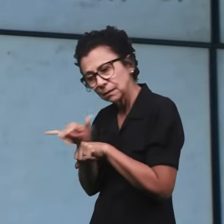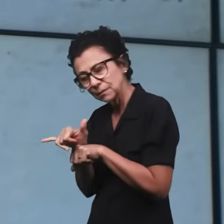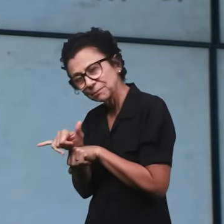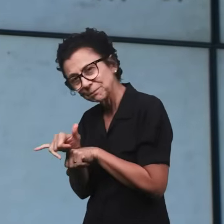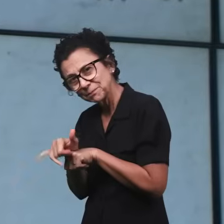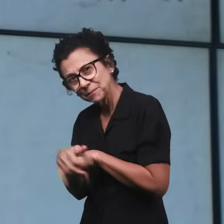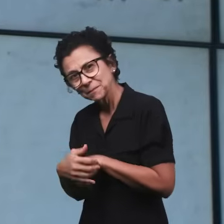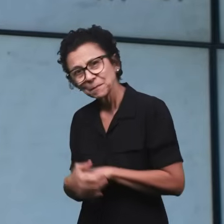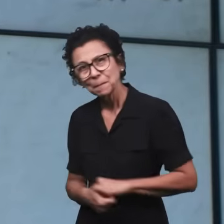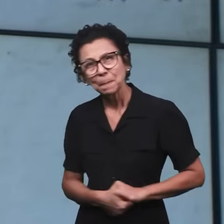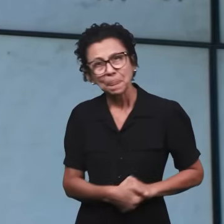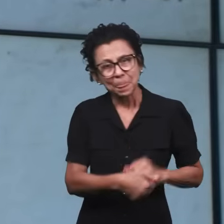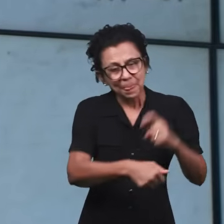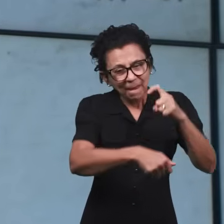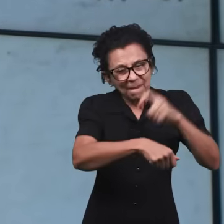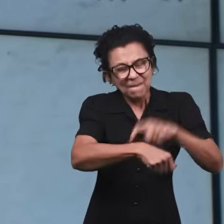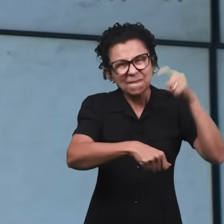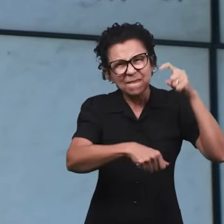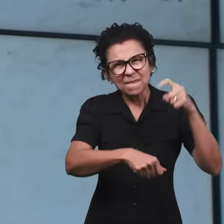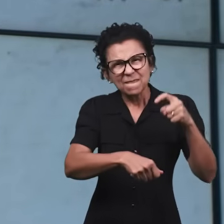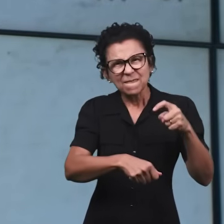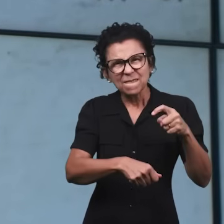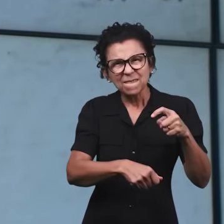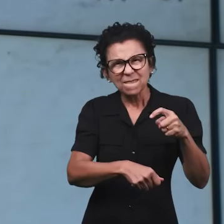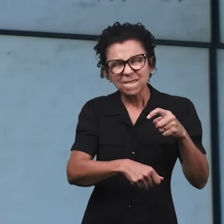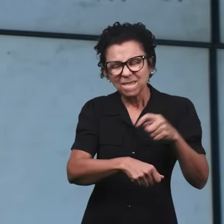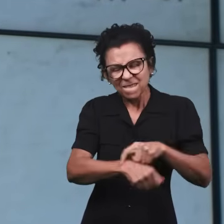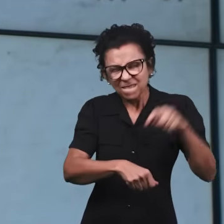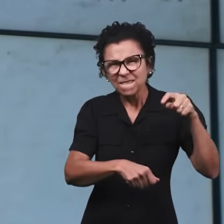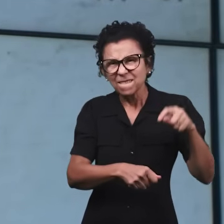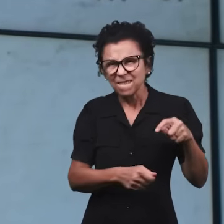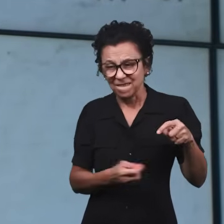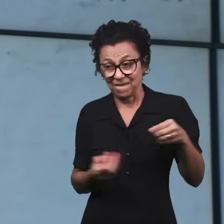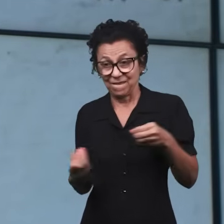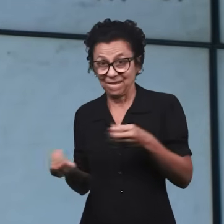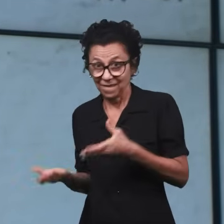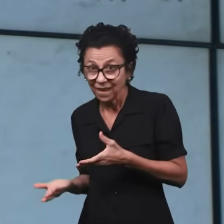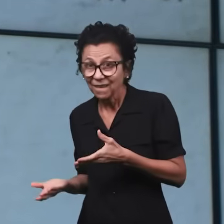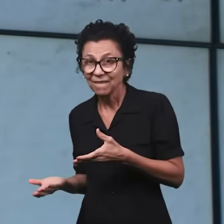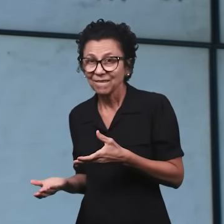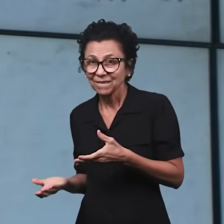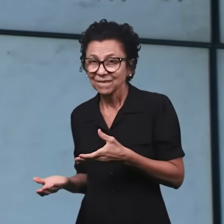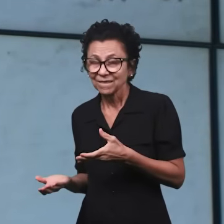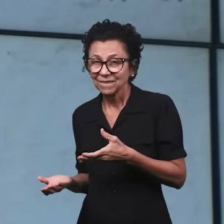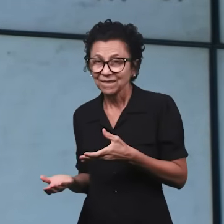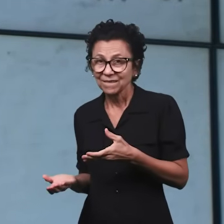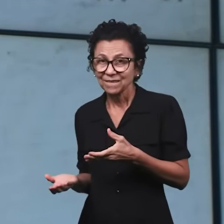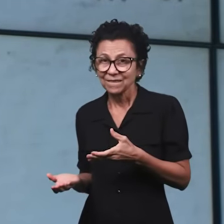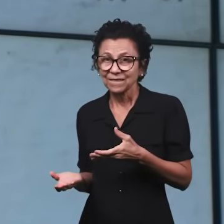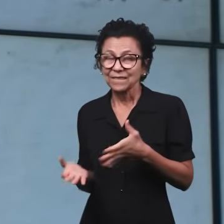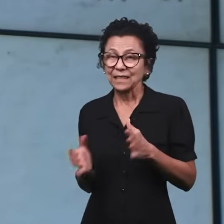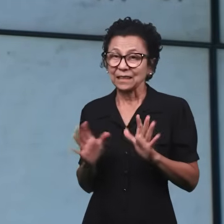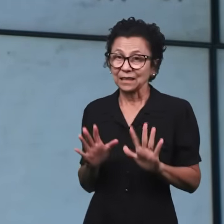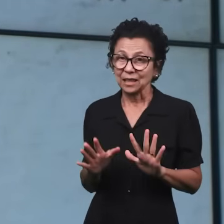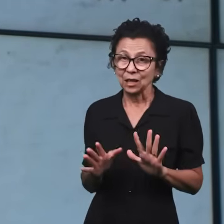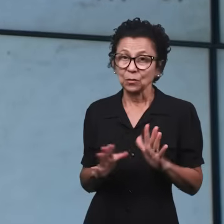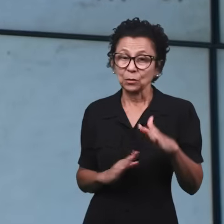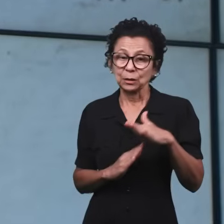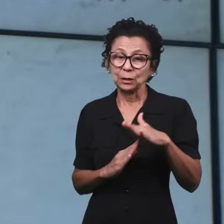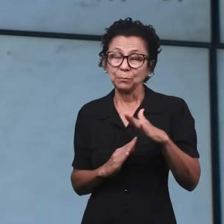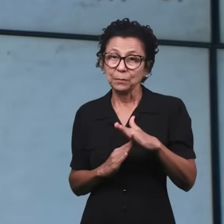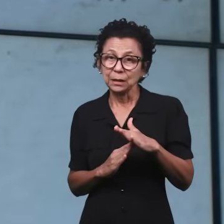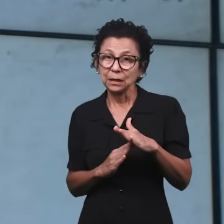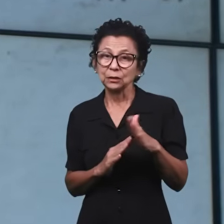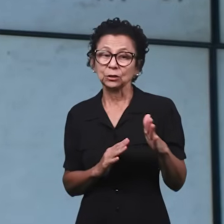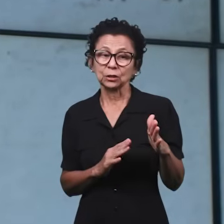escorpião, que é puro veneno, que machuca, que fere. Então nós não podemos, quando o pastor fala de limites, né? Controlar os